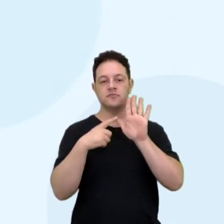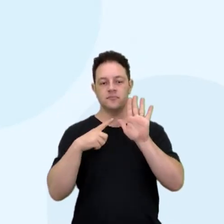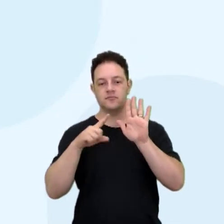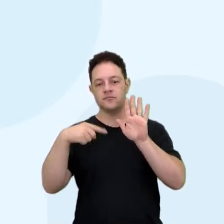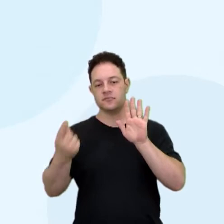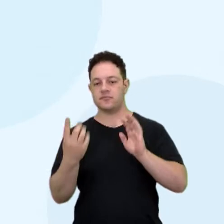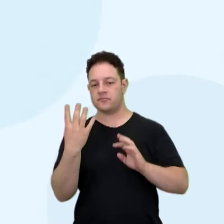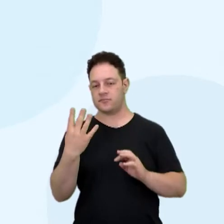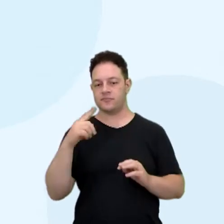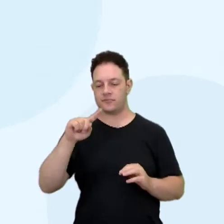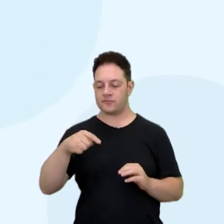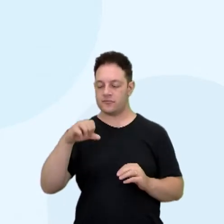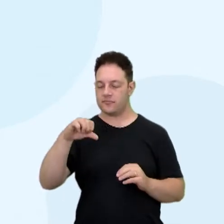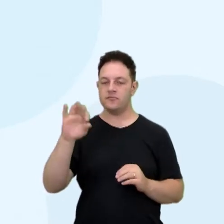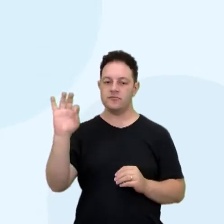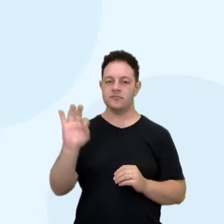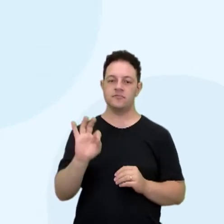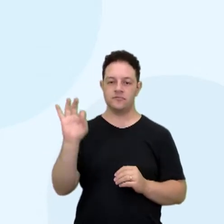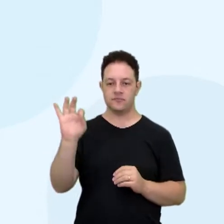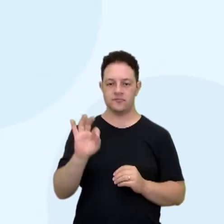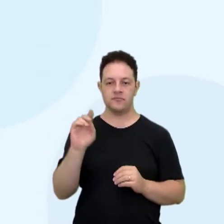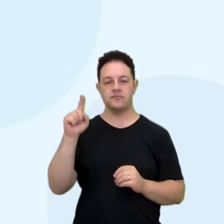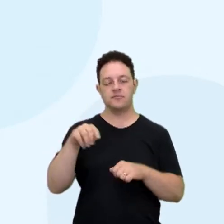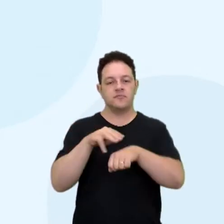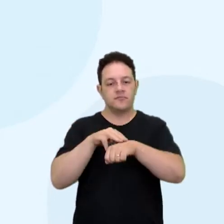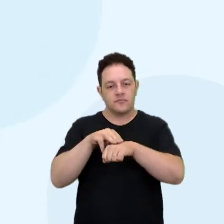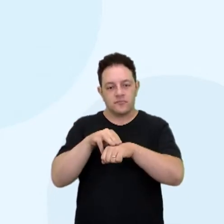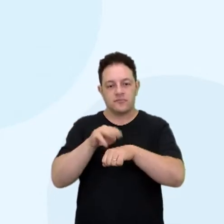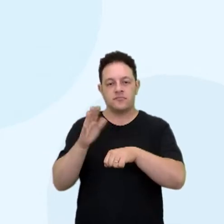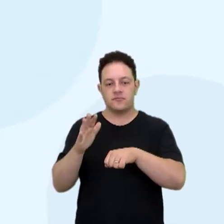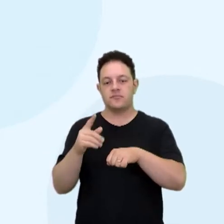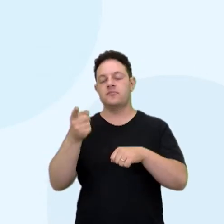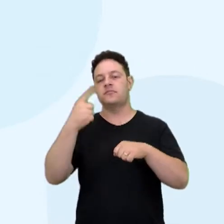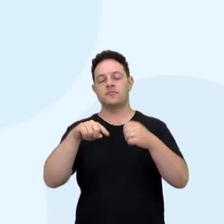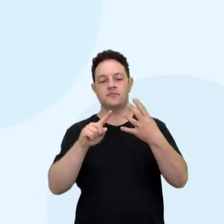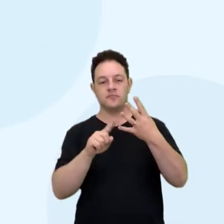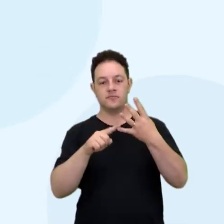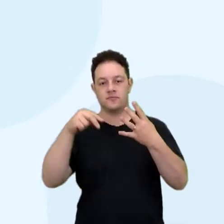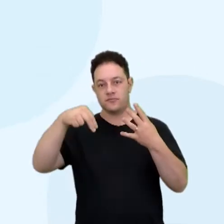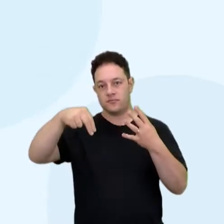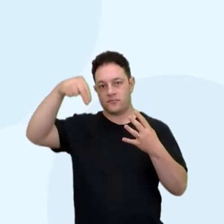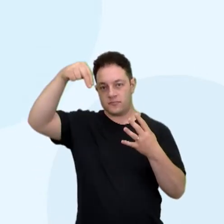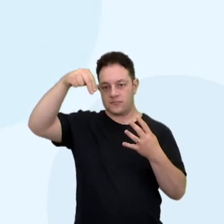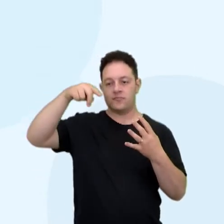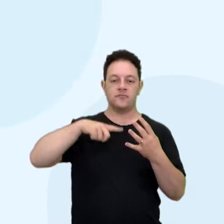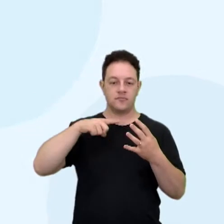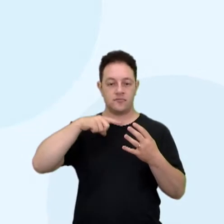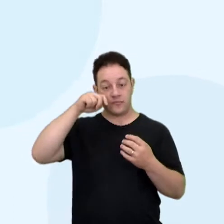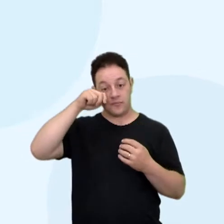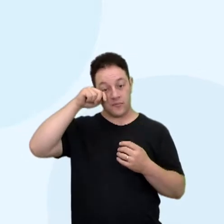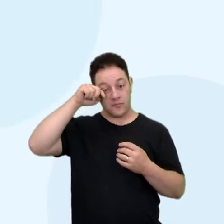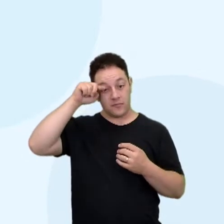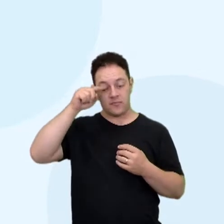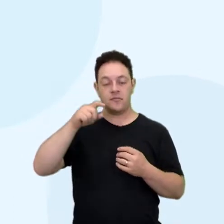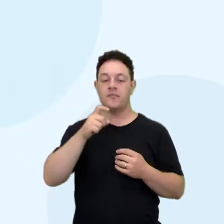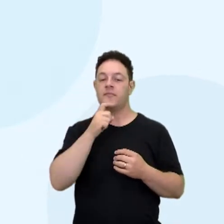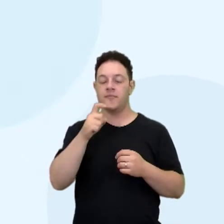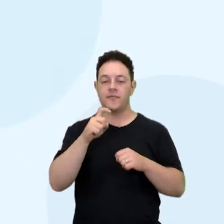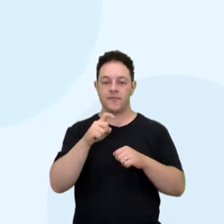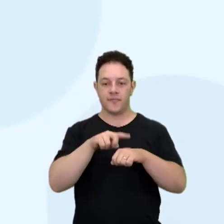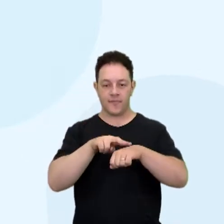com 4,9% aí na cor marrom. Depois vem a região Norte, que é na cor aí verde, com